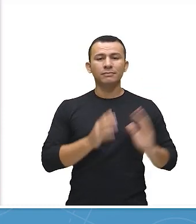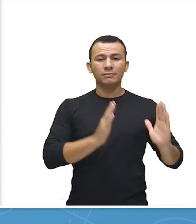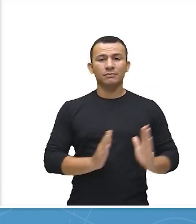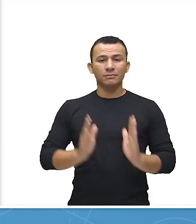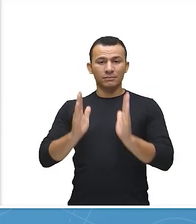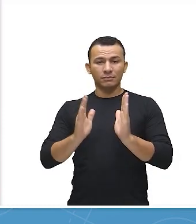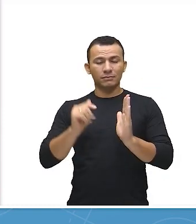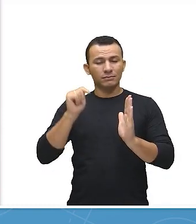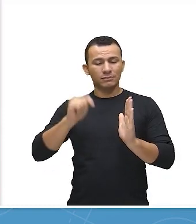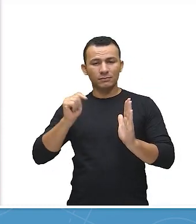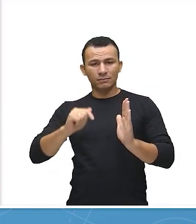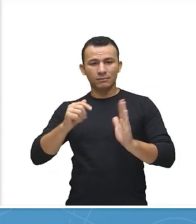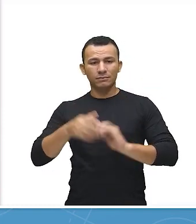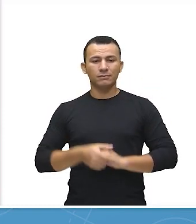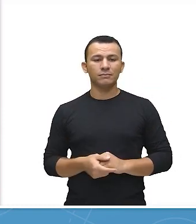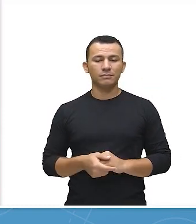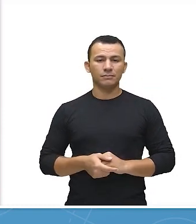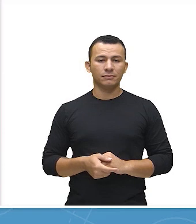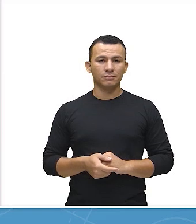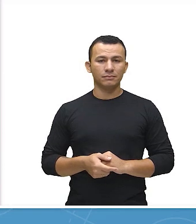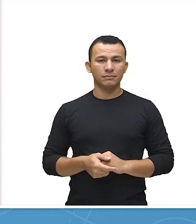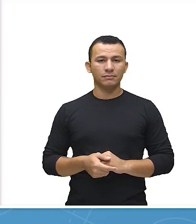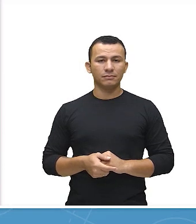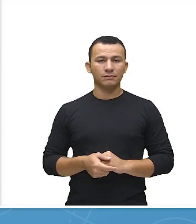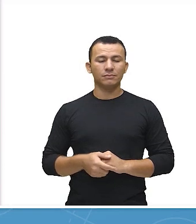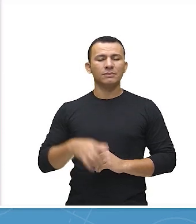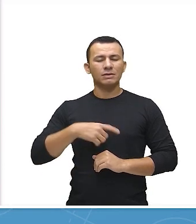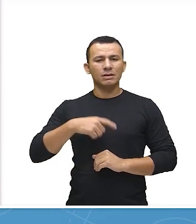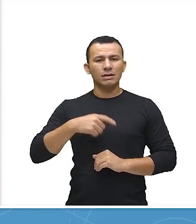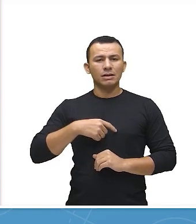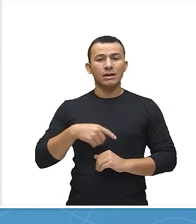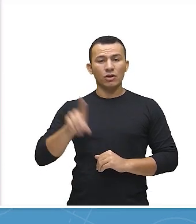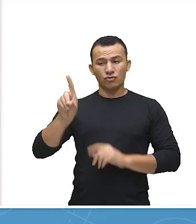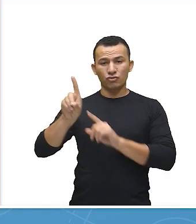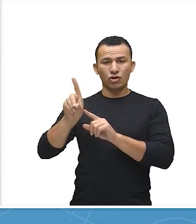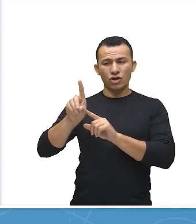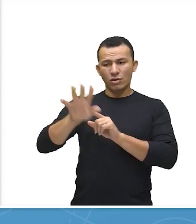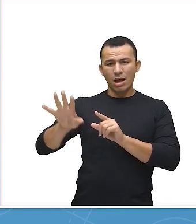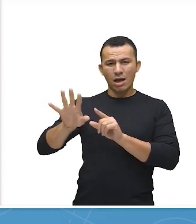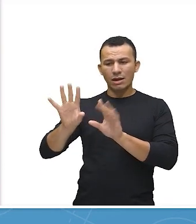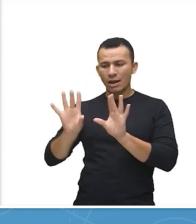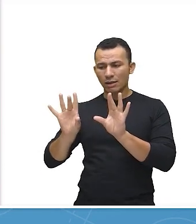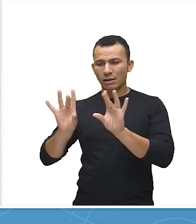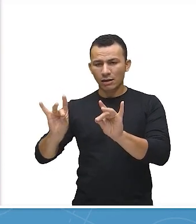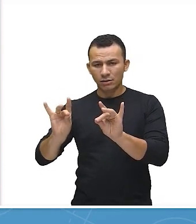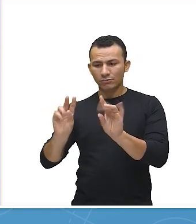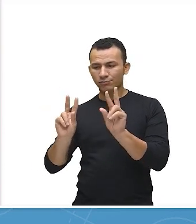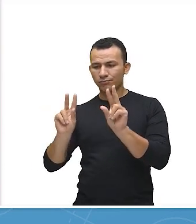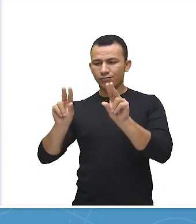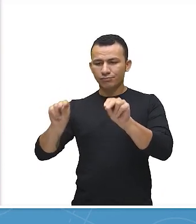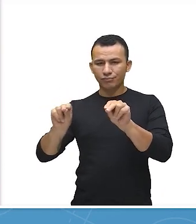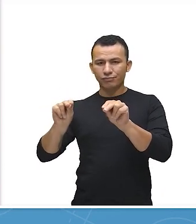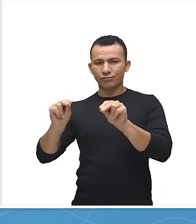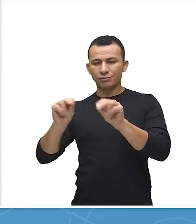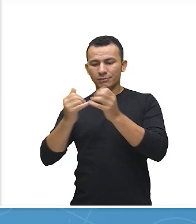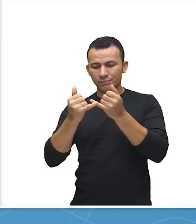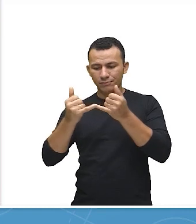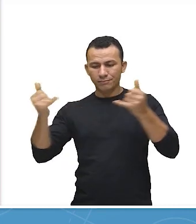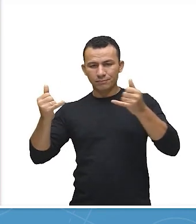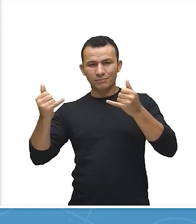cartela, nós temos aí, instale o dispositivo no lado direito do painel do carro e conecte-o aos chicotes